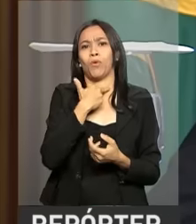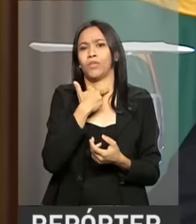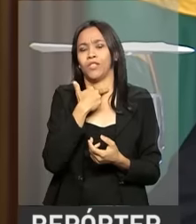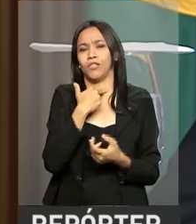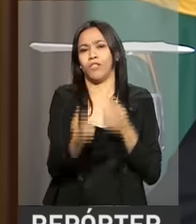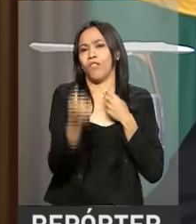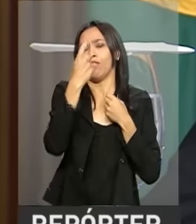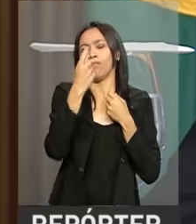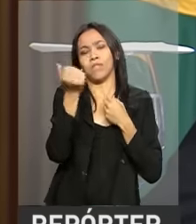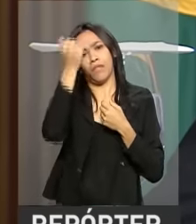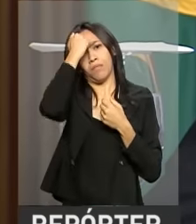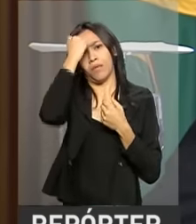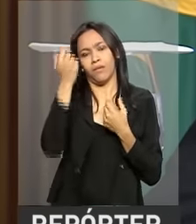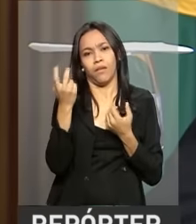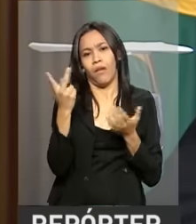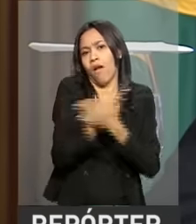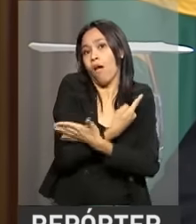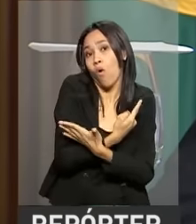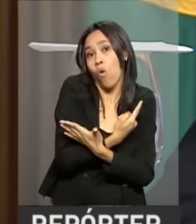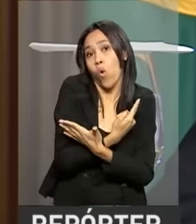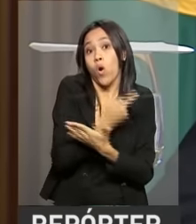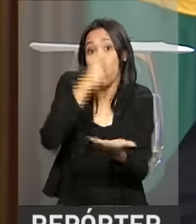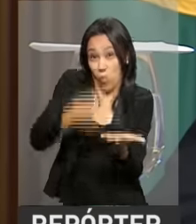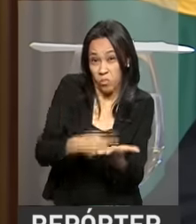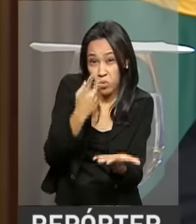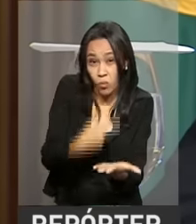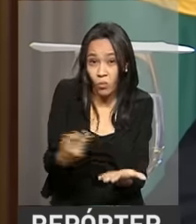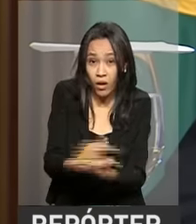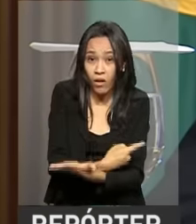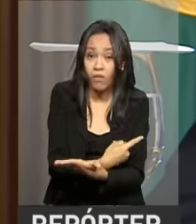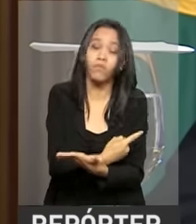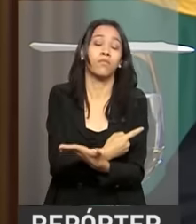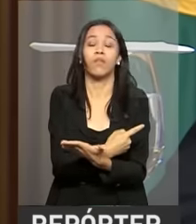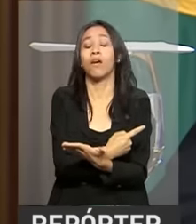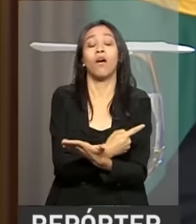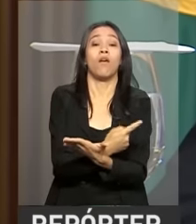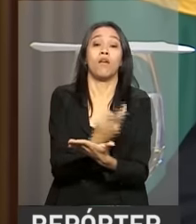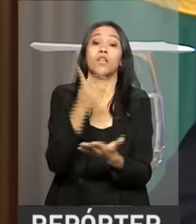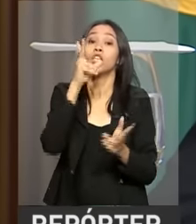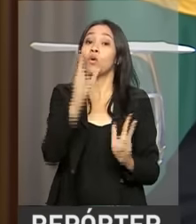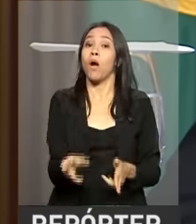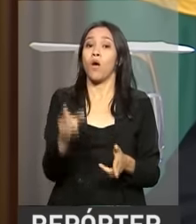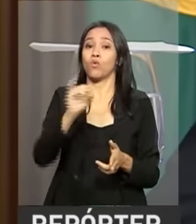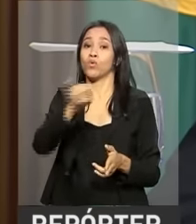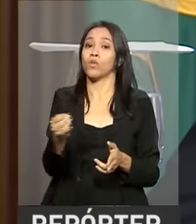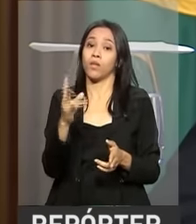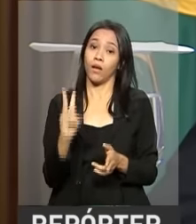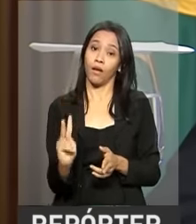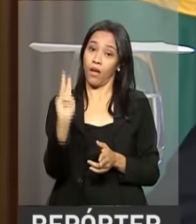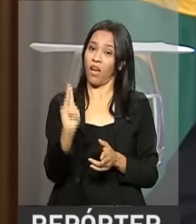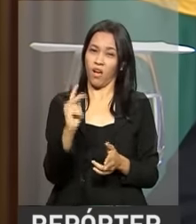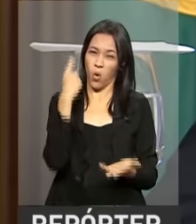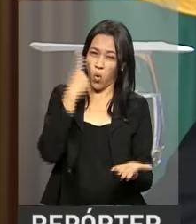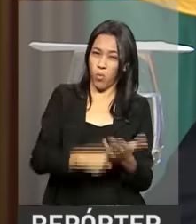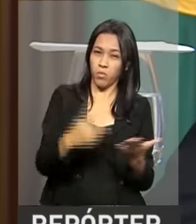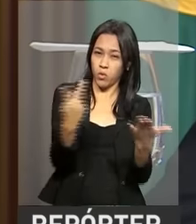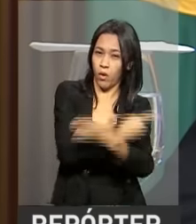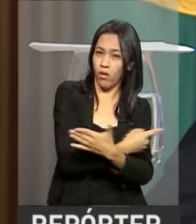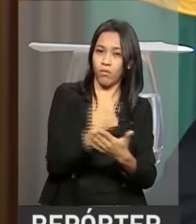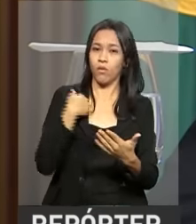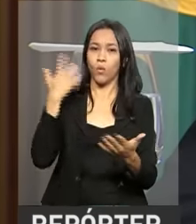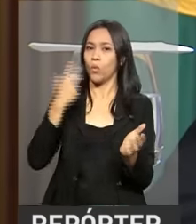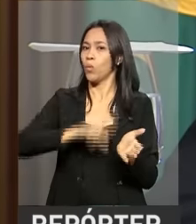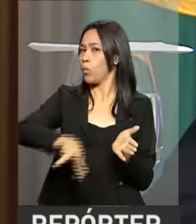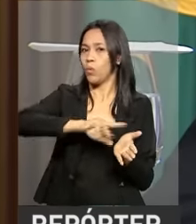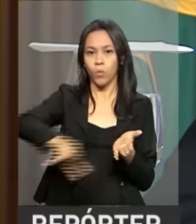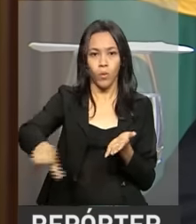quem está no governo se errou tem que ter compromisso com erro nós somos como JK nós não temos compromisso com equívoco portanto quando